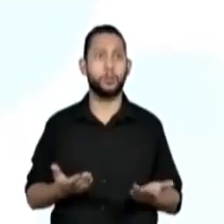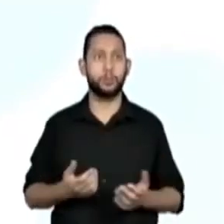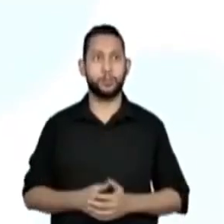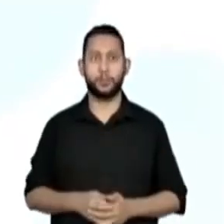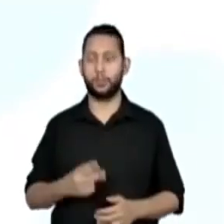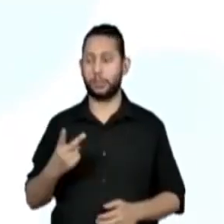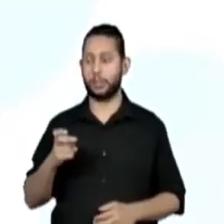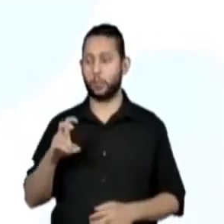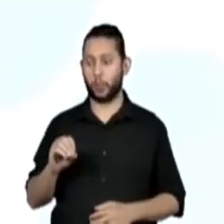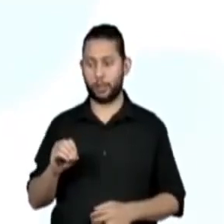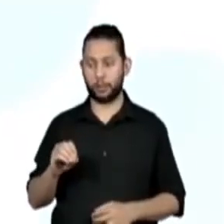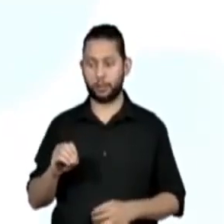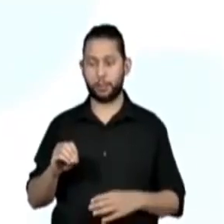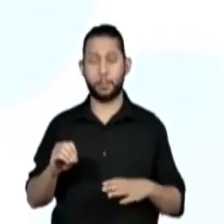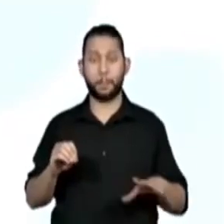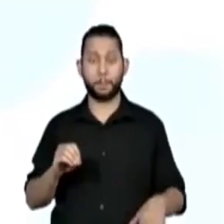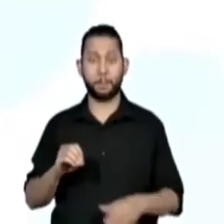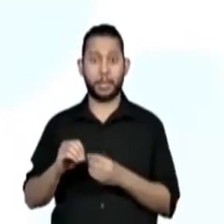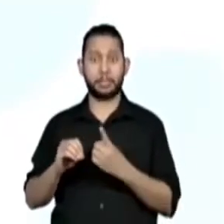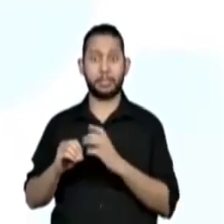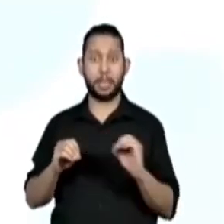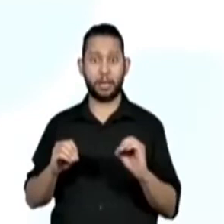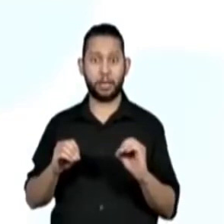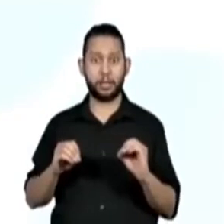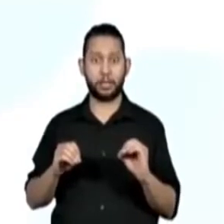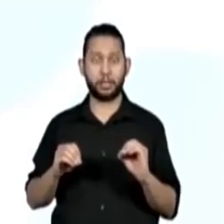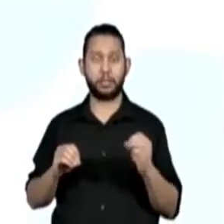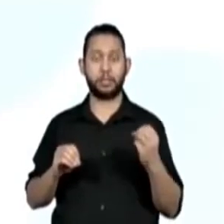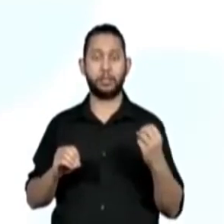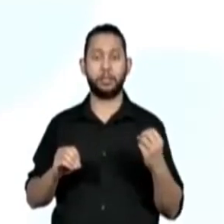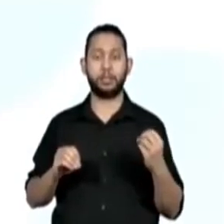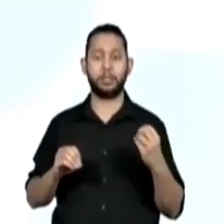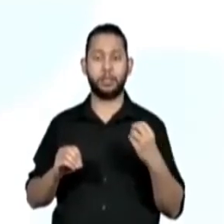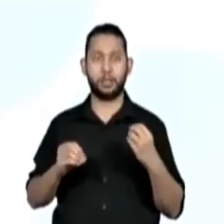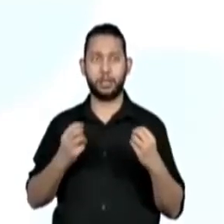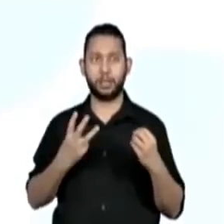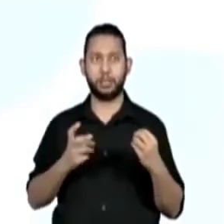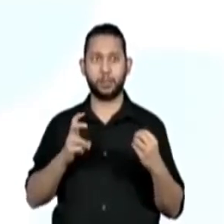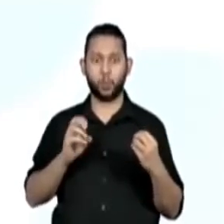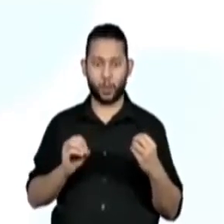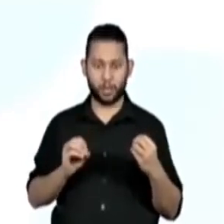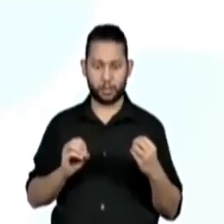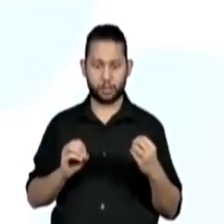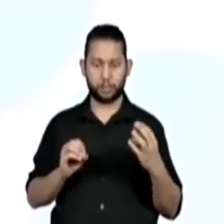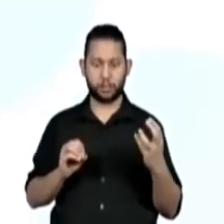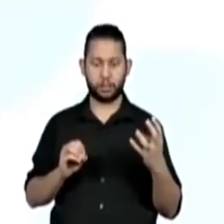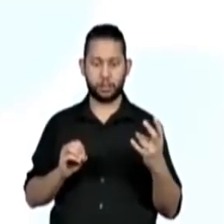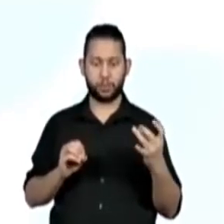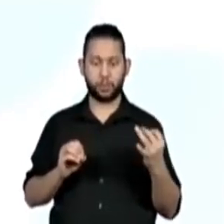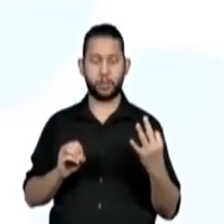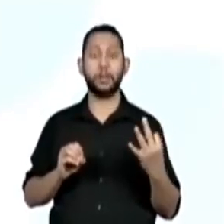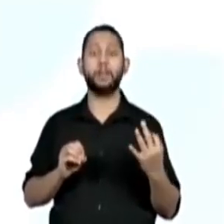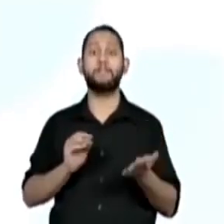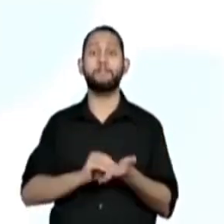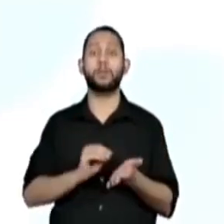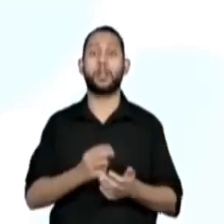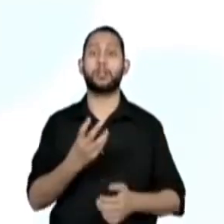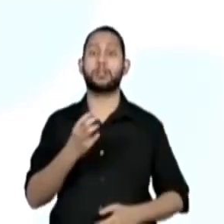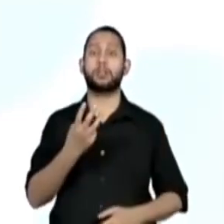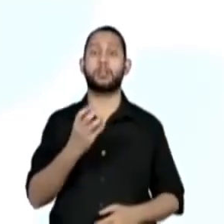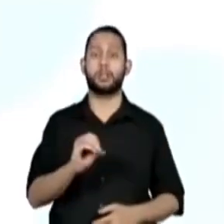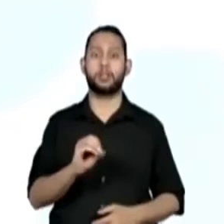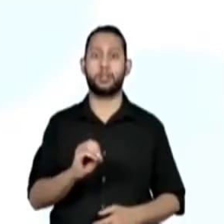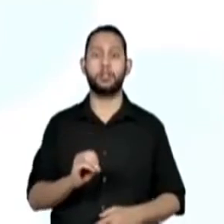há 250 mais sem dar 350 para 80 Quanto falta 30 né